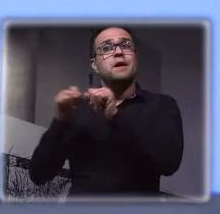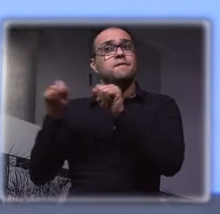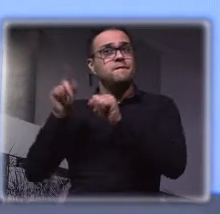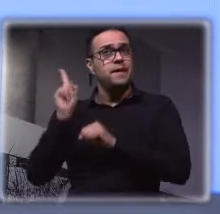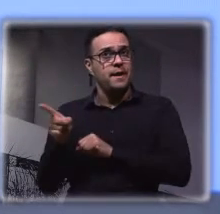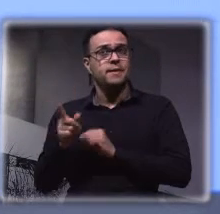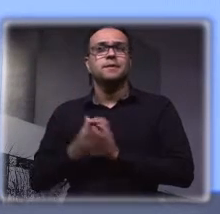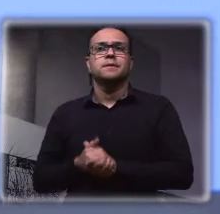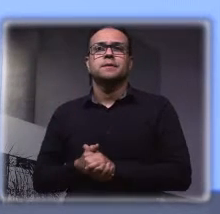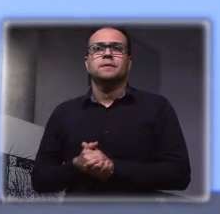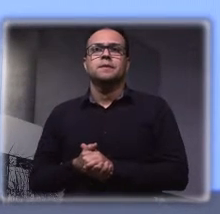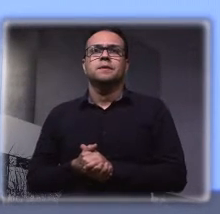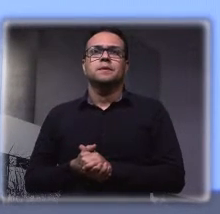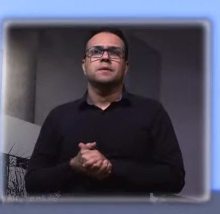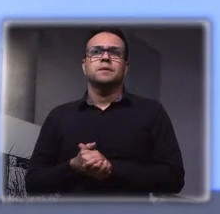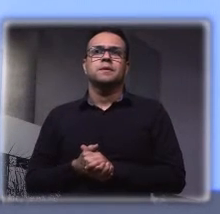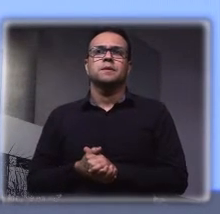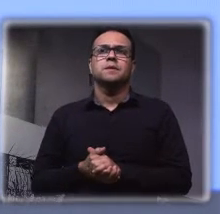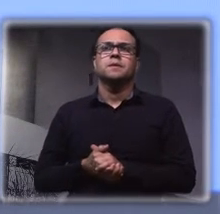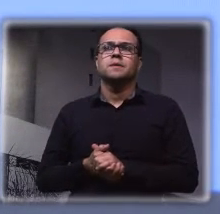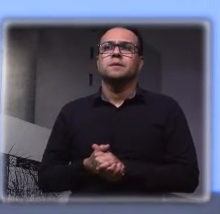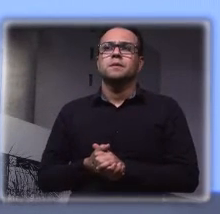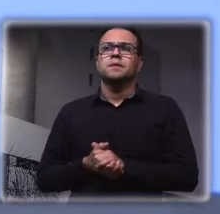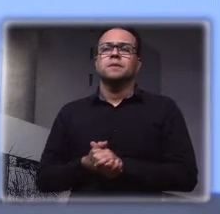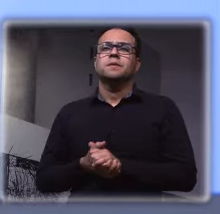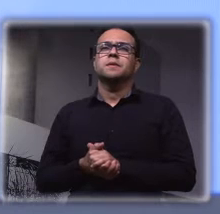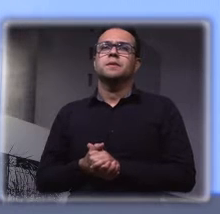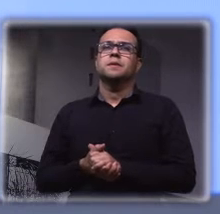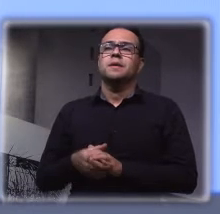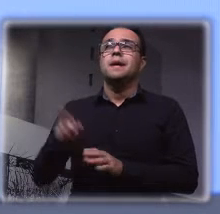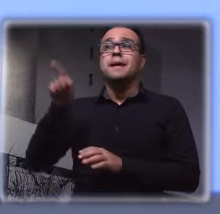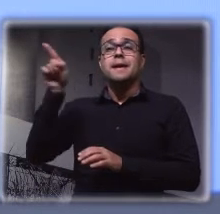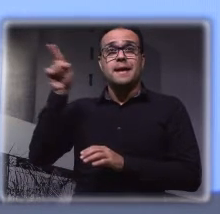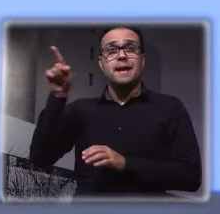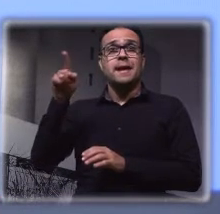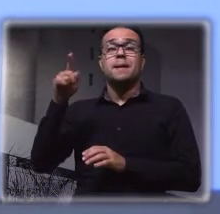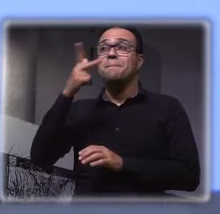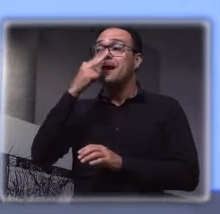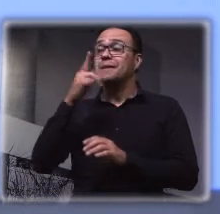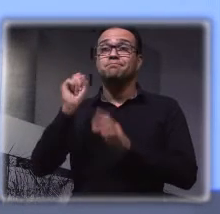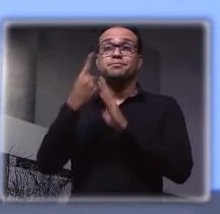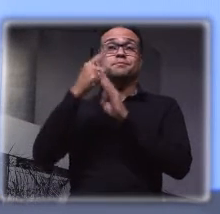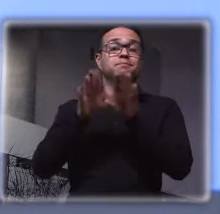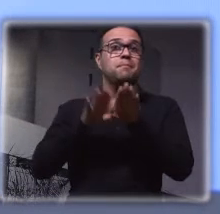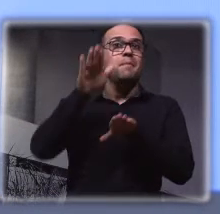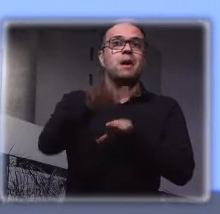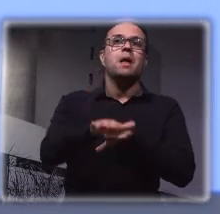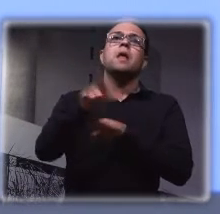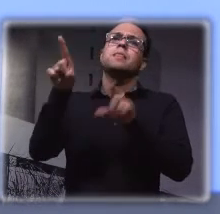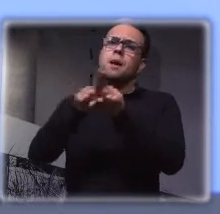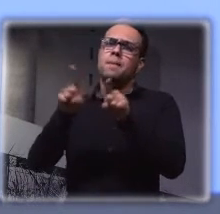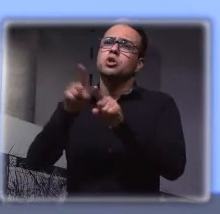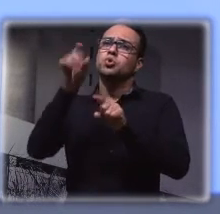fez. E esse movimento que foi o primeiro dele, que foi ele que deu o primeiro passo, ele é acolhido